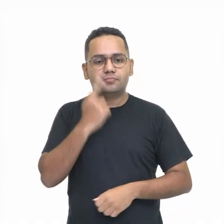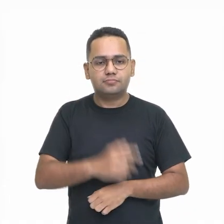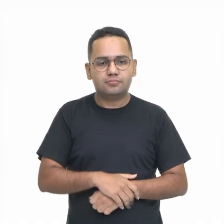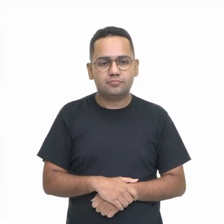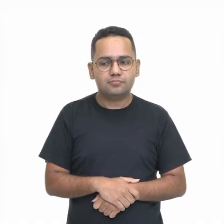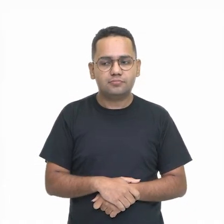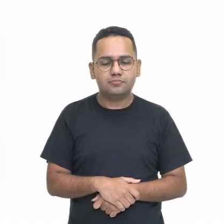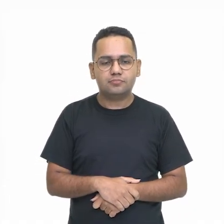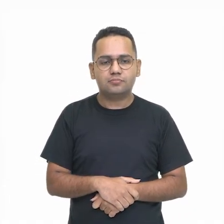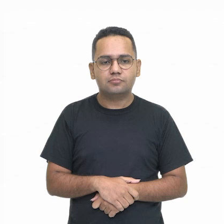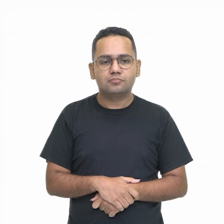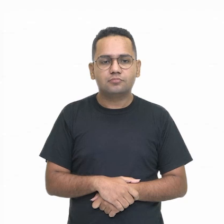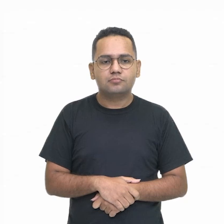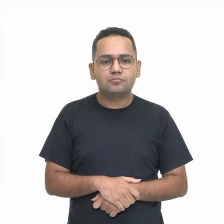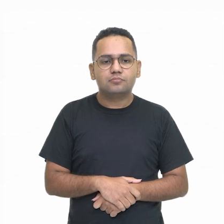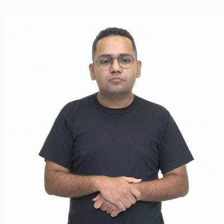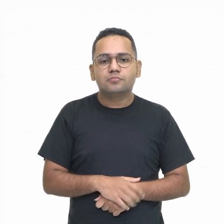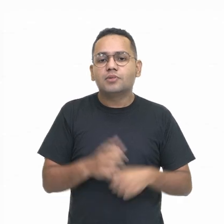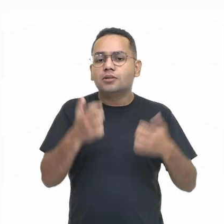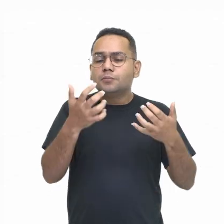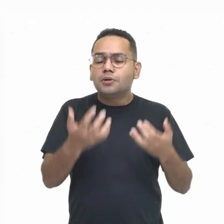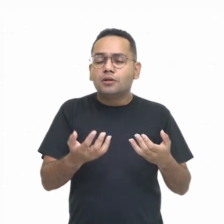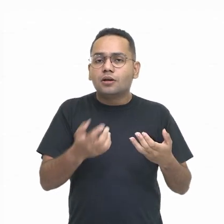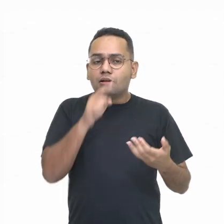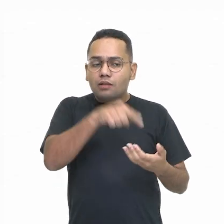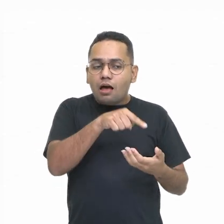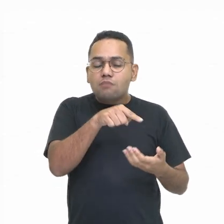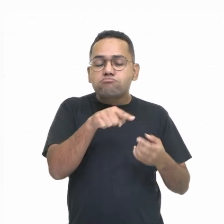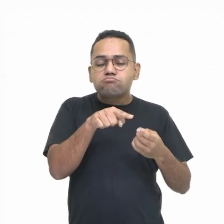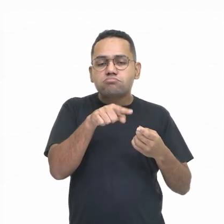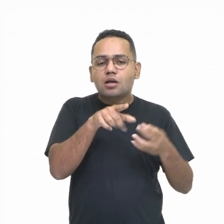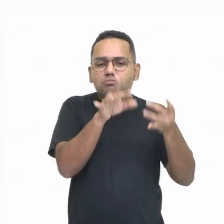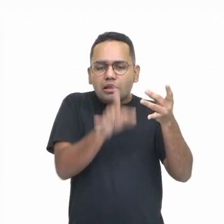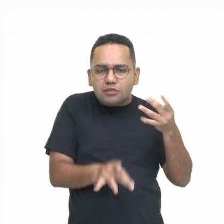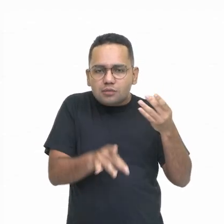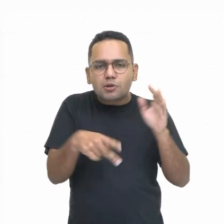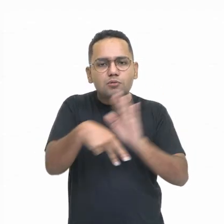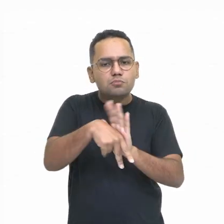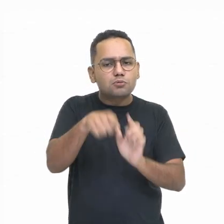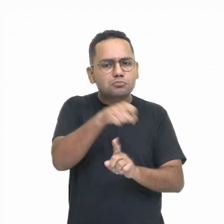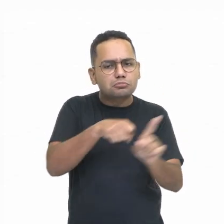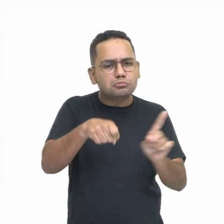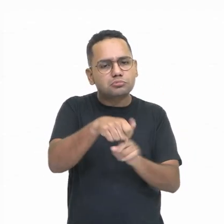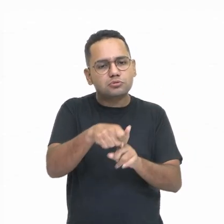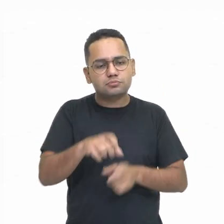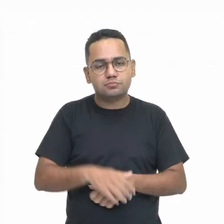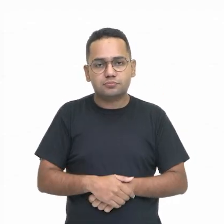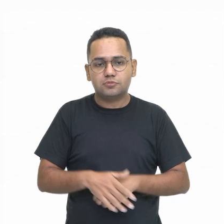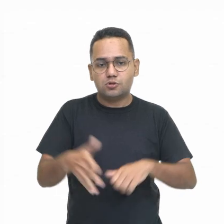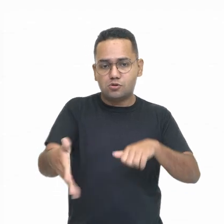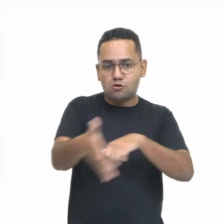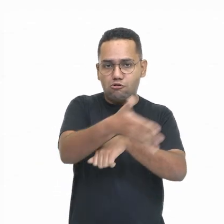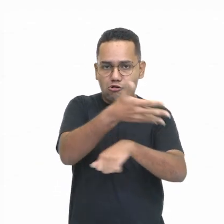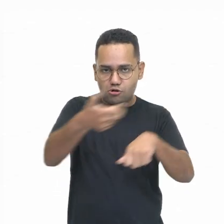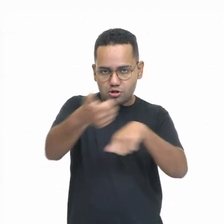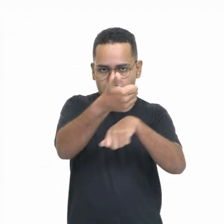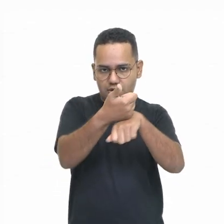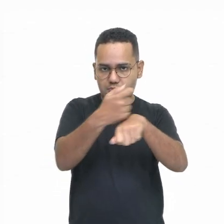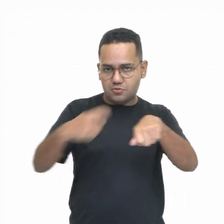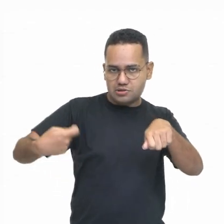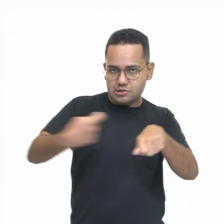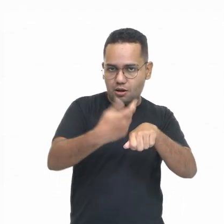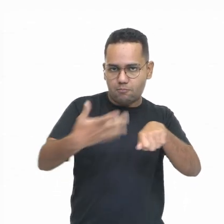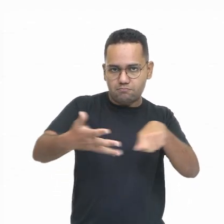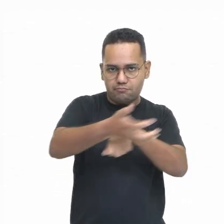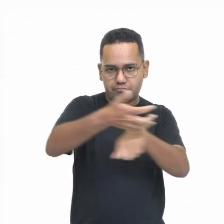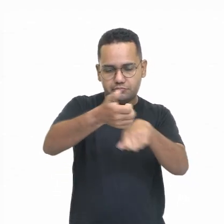Raízes históricas e sociais do clientelismo. Colonialismo começa do período colonial, é isso que nós estamos afirmando